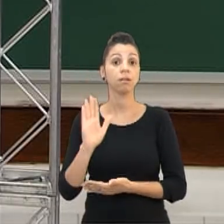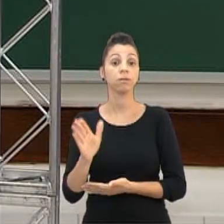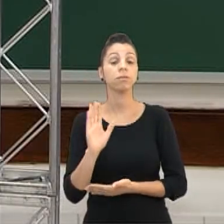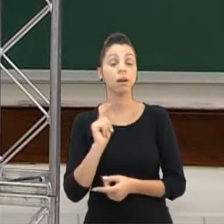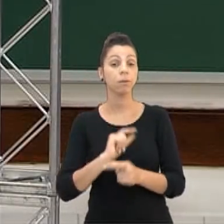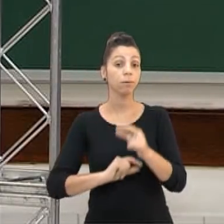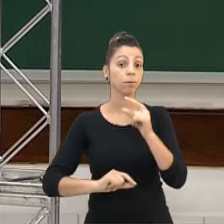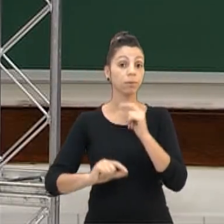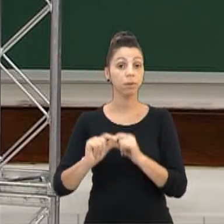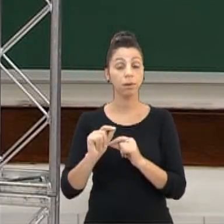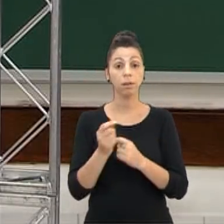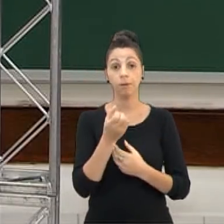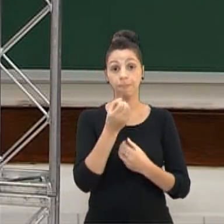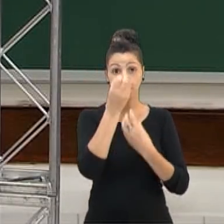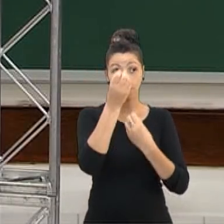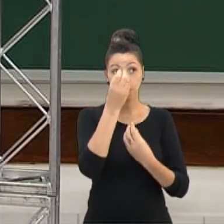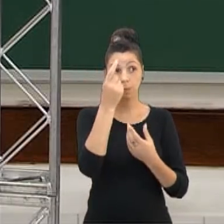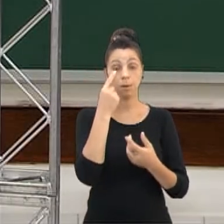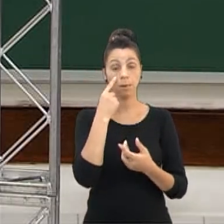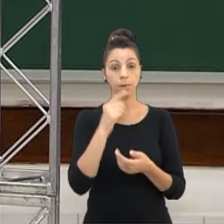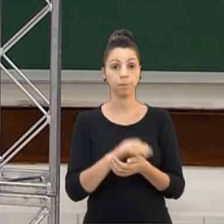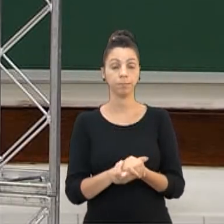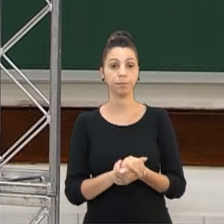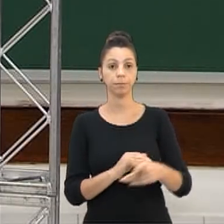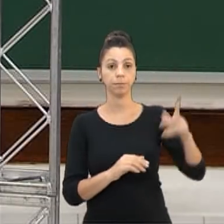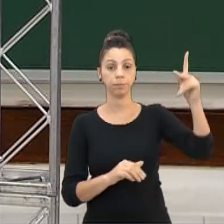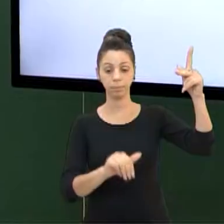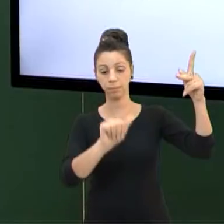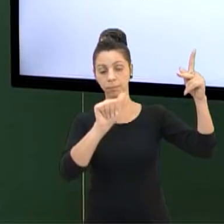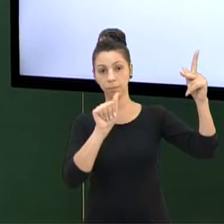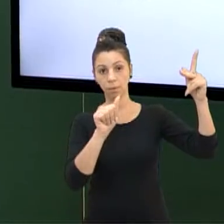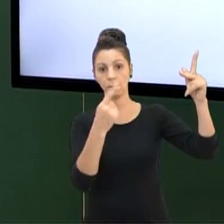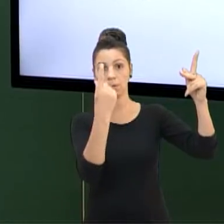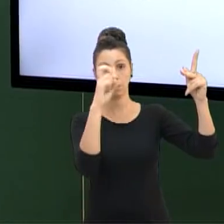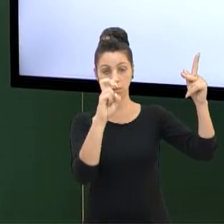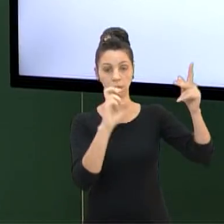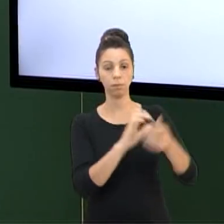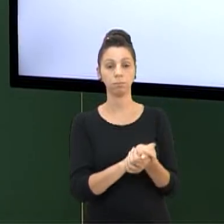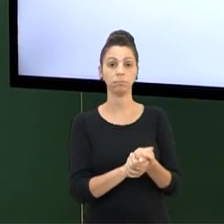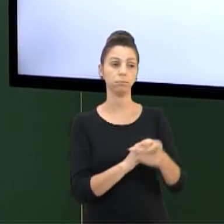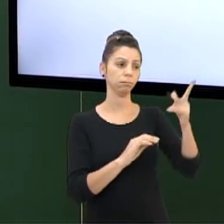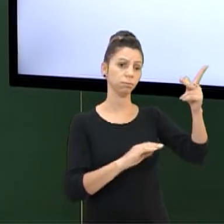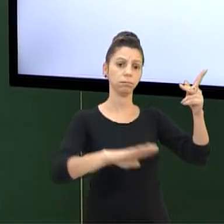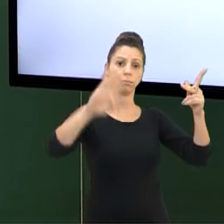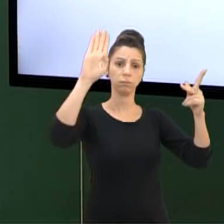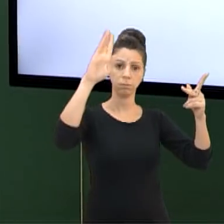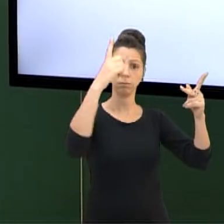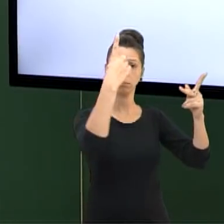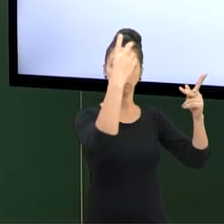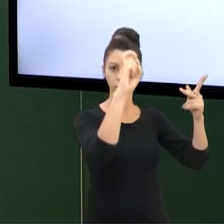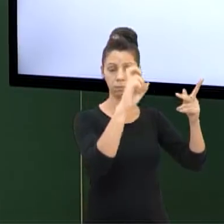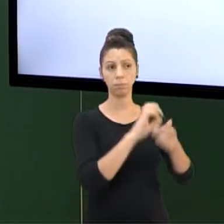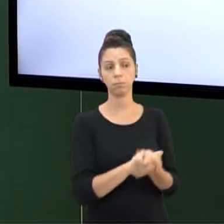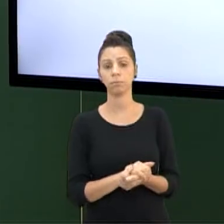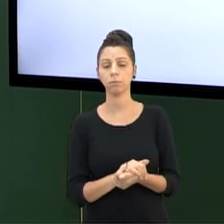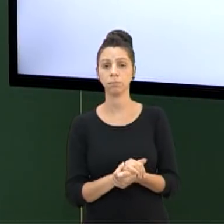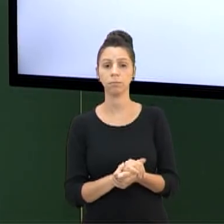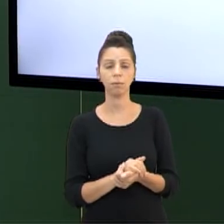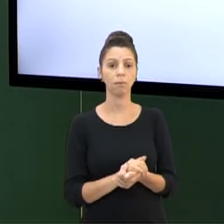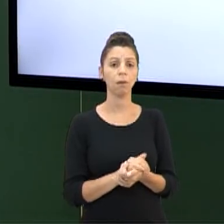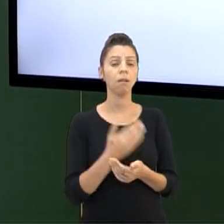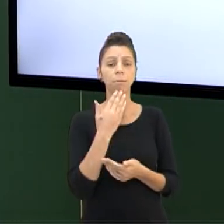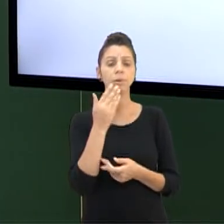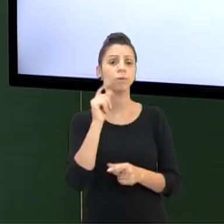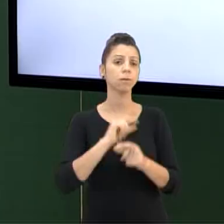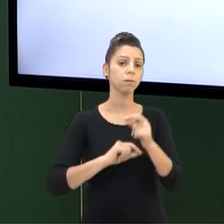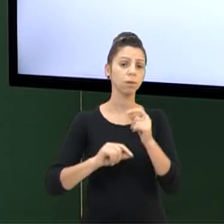ali conosco o seguinte, PA é 15 centímetros, PB é 15 centímetros. Ele disse que